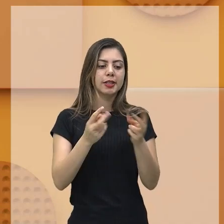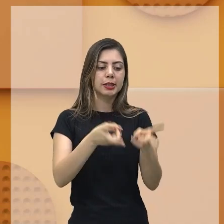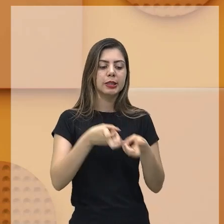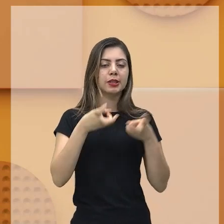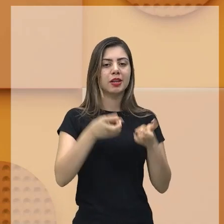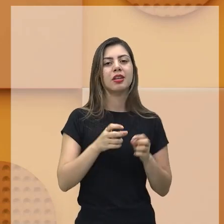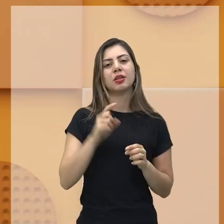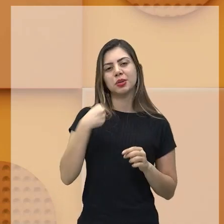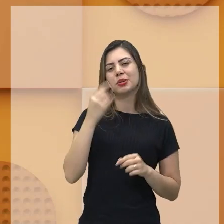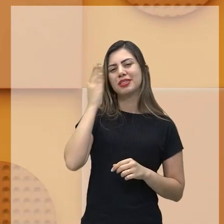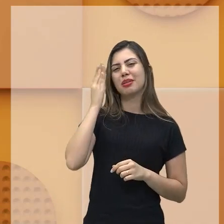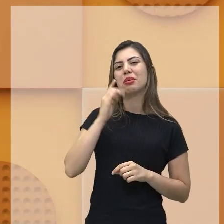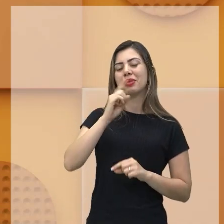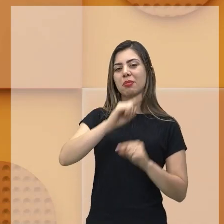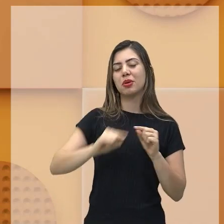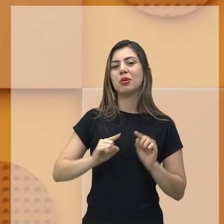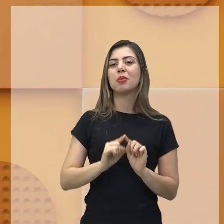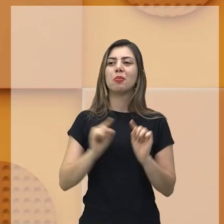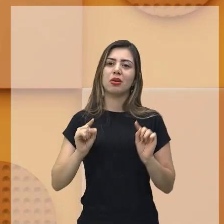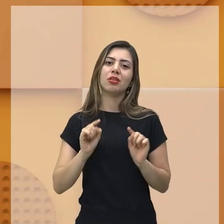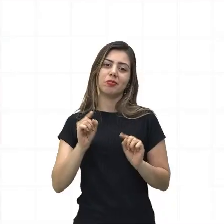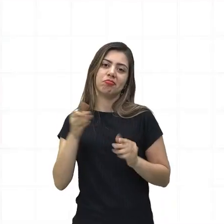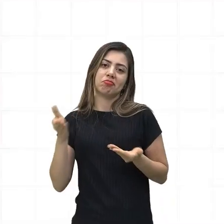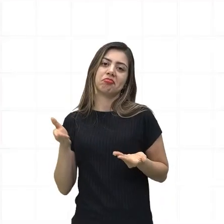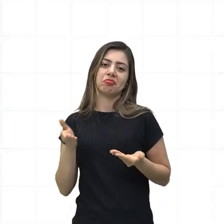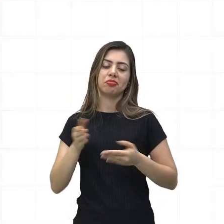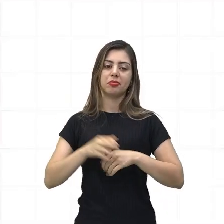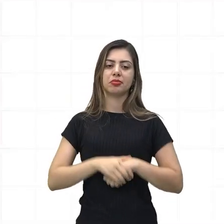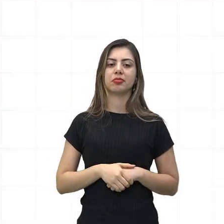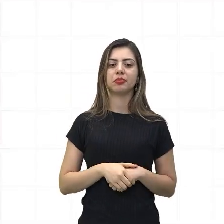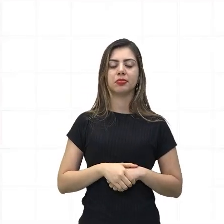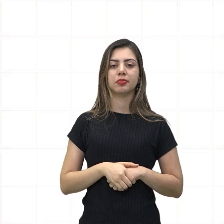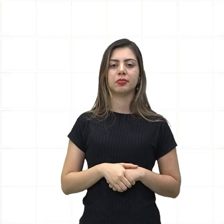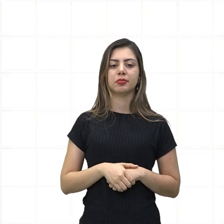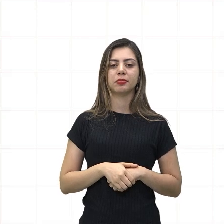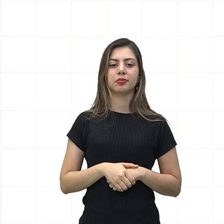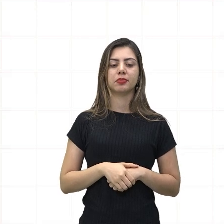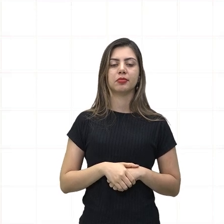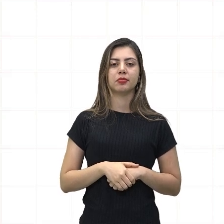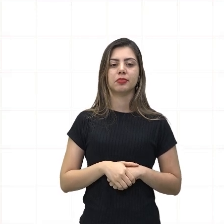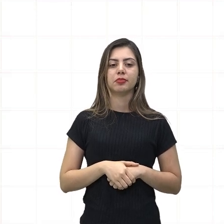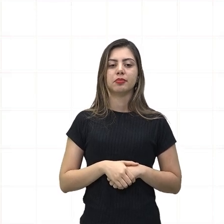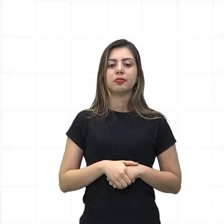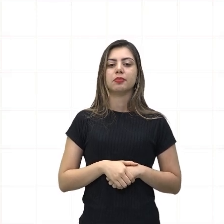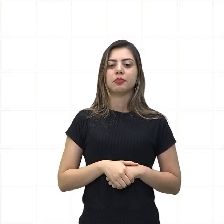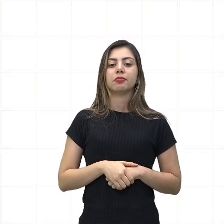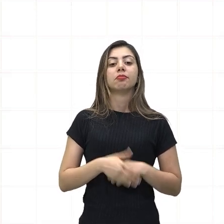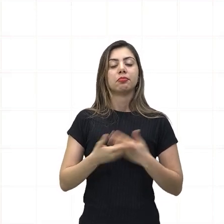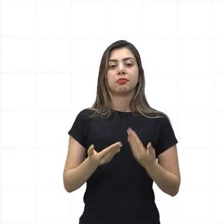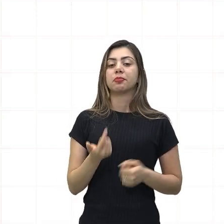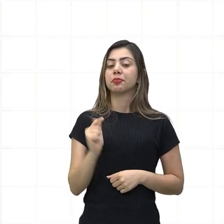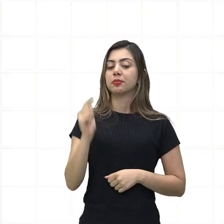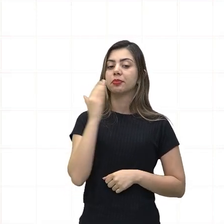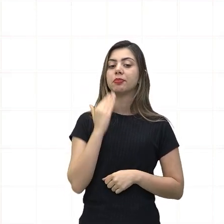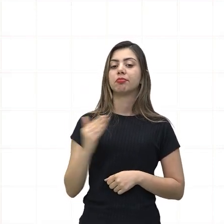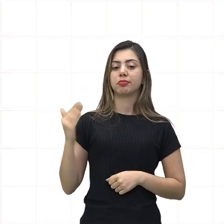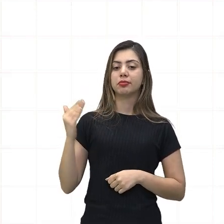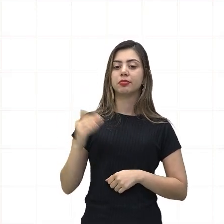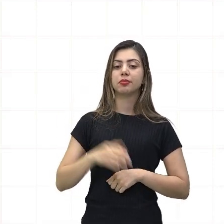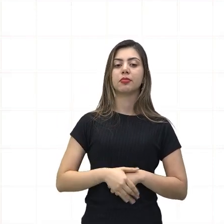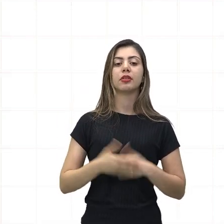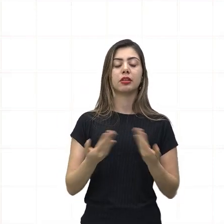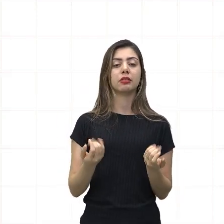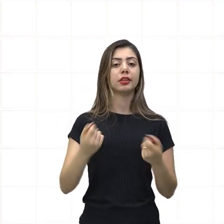algo ilegal, daquela região. Vamos adiante com o texto. Vamos lá, galera. Visava também o reconhecimento